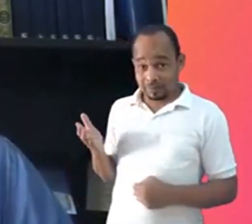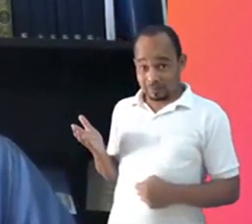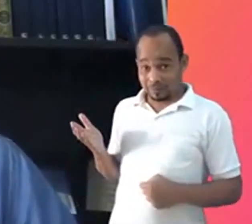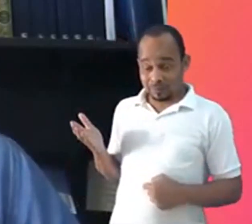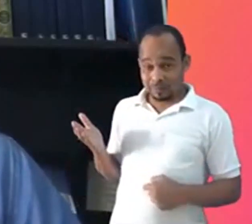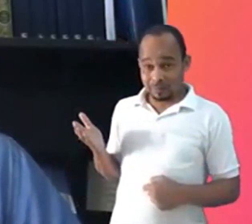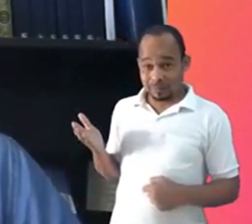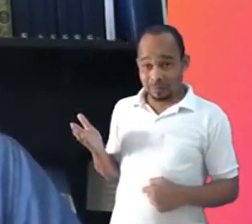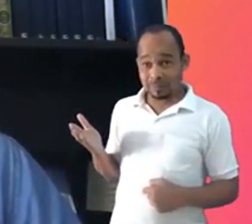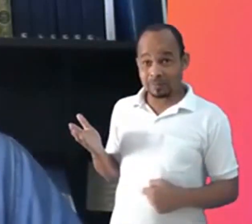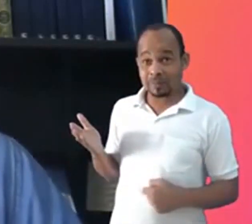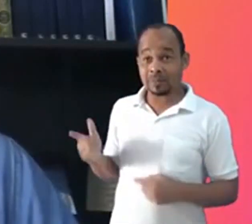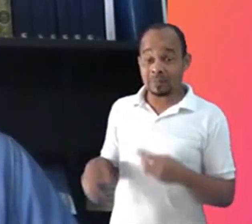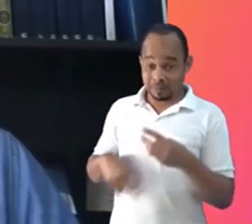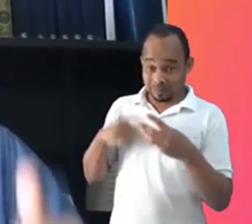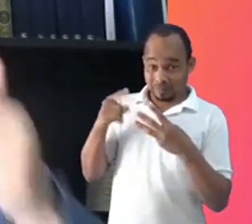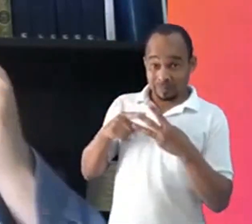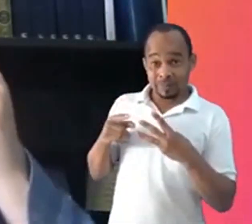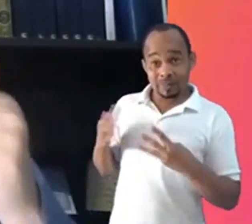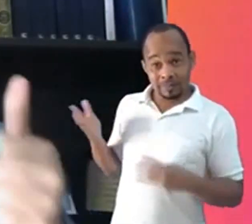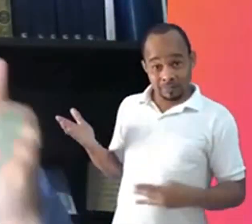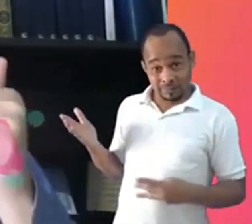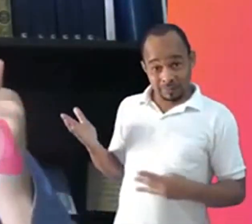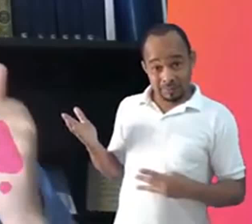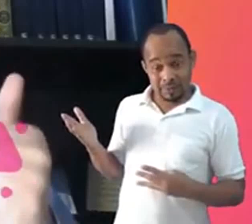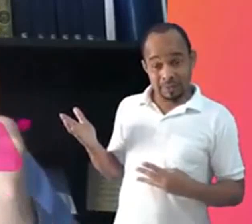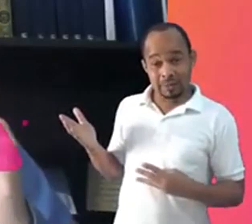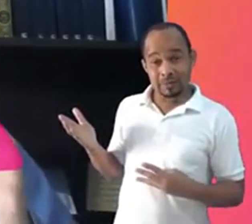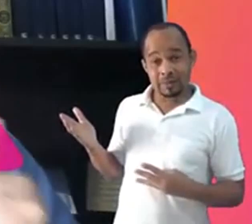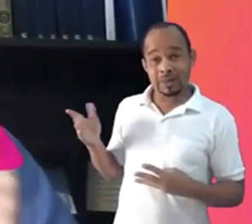procurar três endereços no Instagram. O